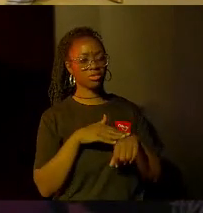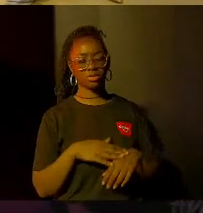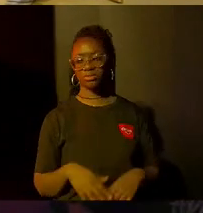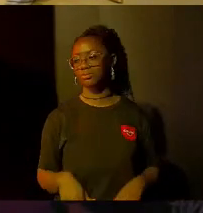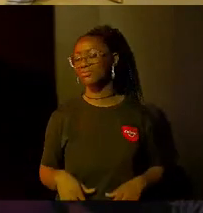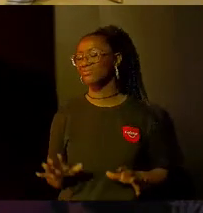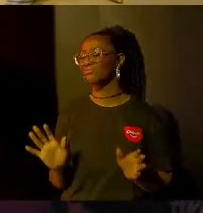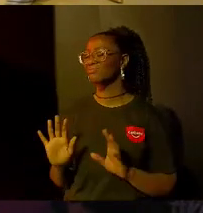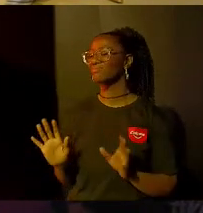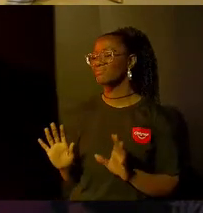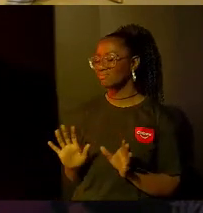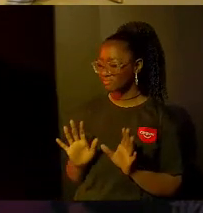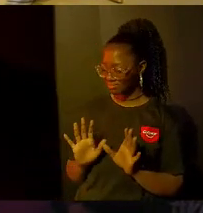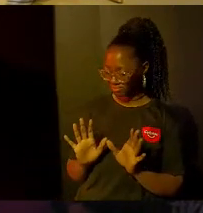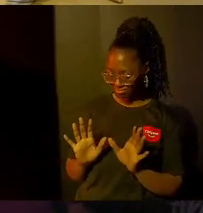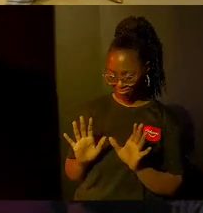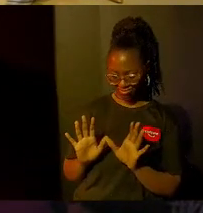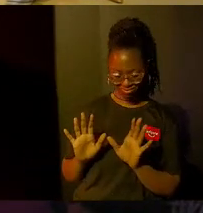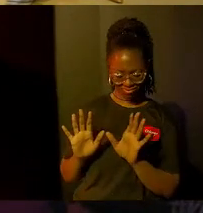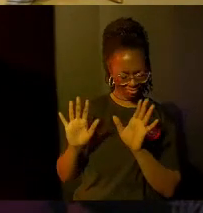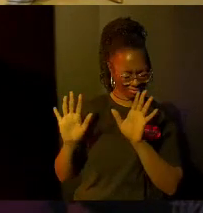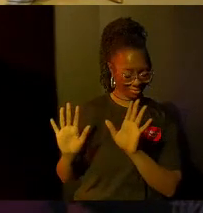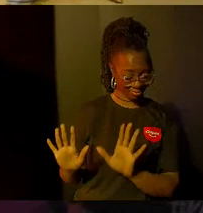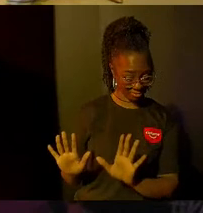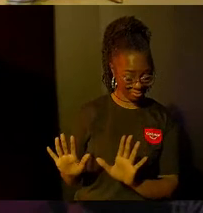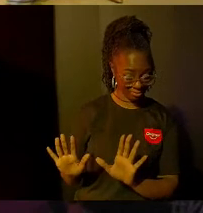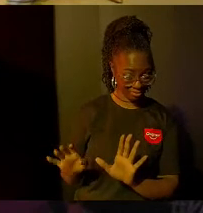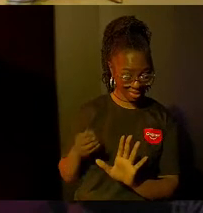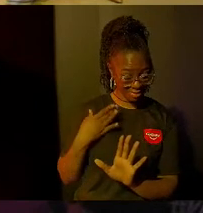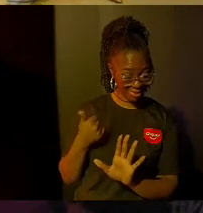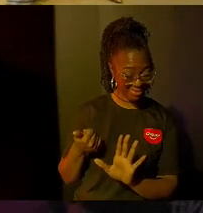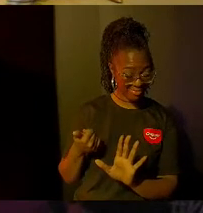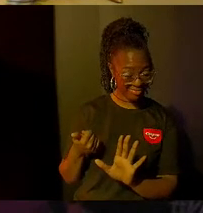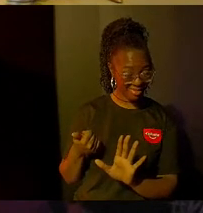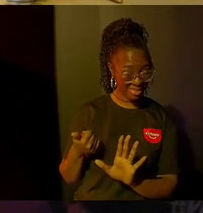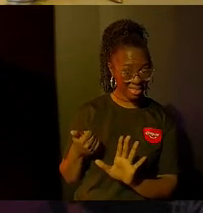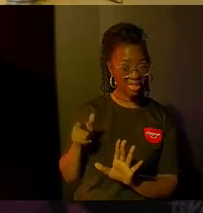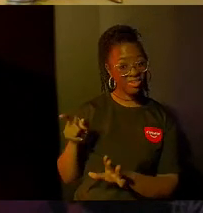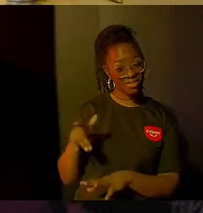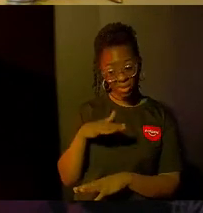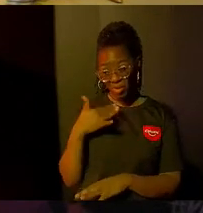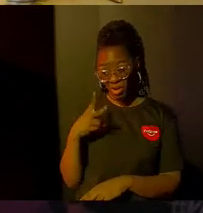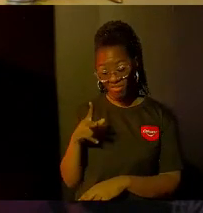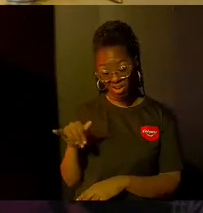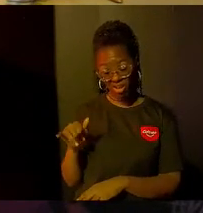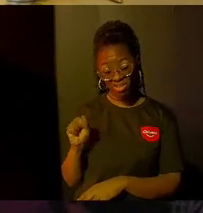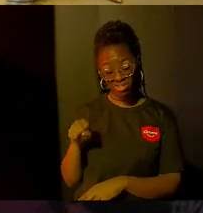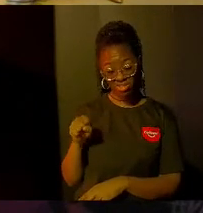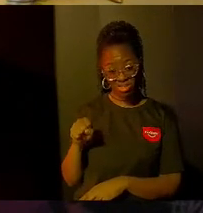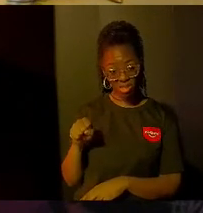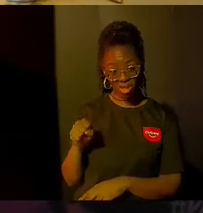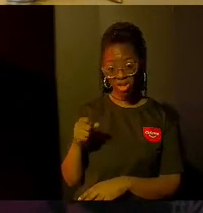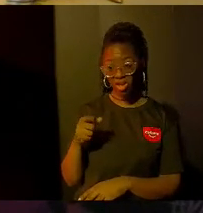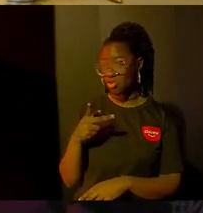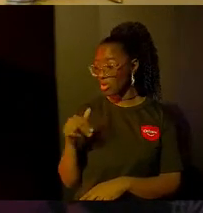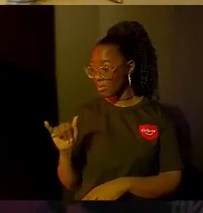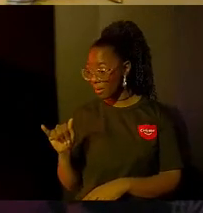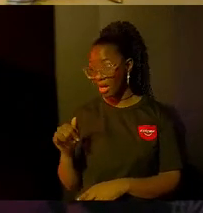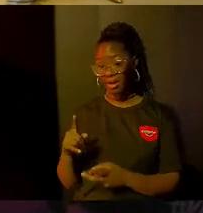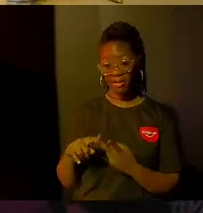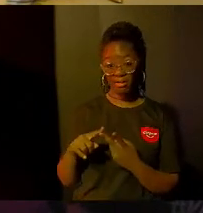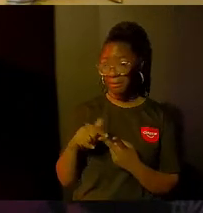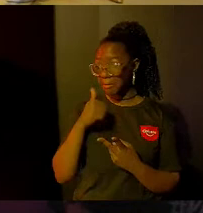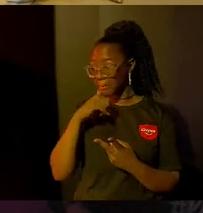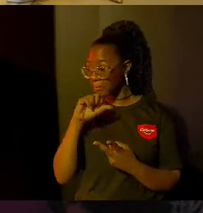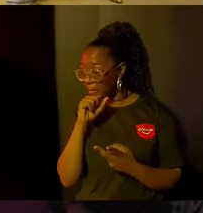é o seguinte Tá bom você vai morrer seu pai sua mãe já